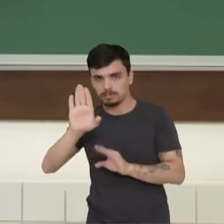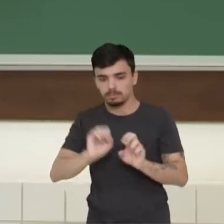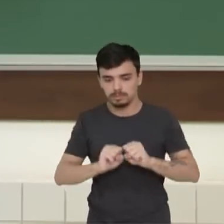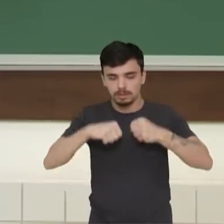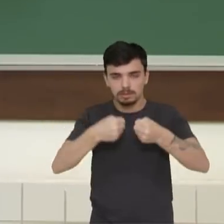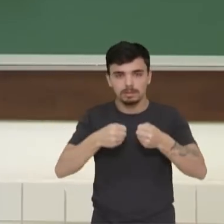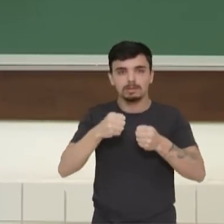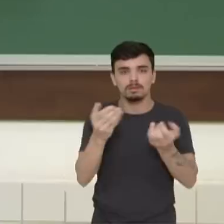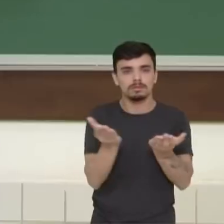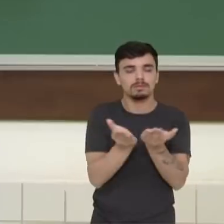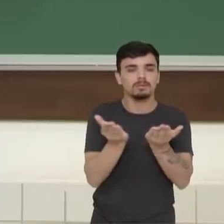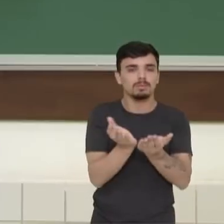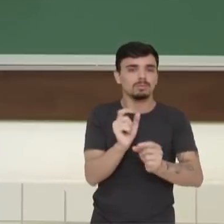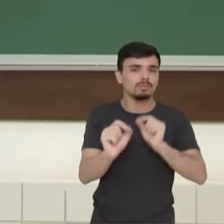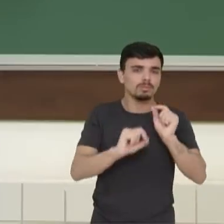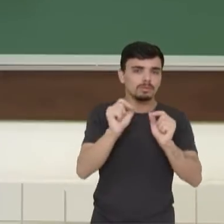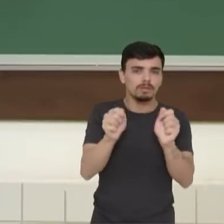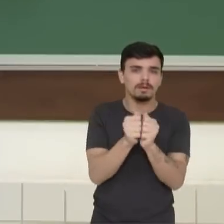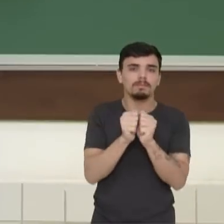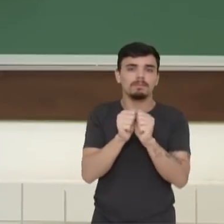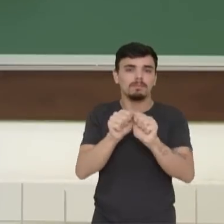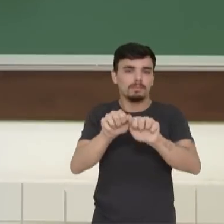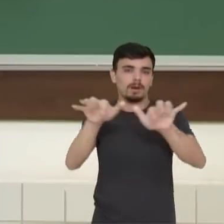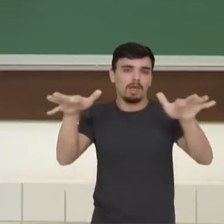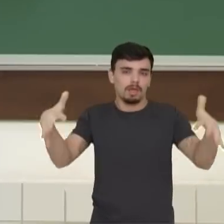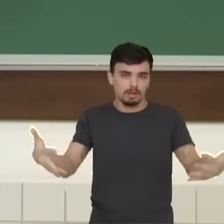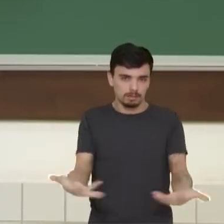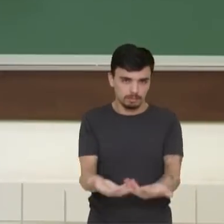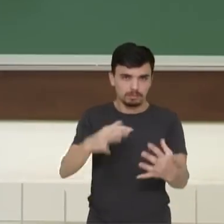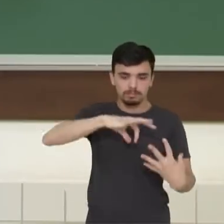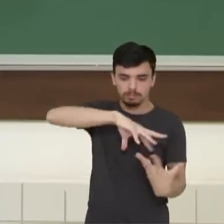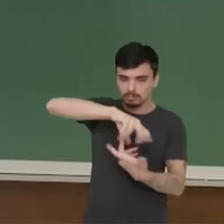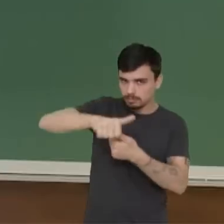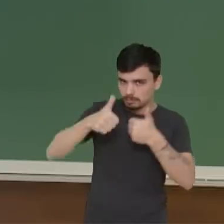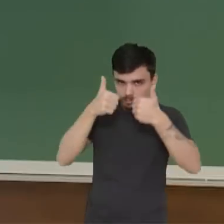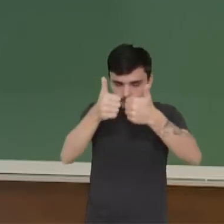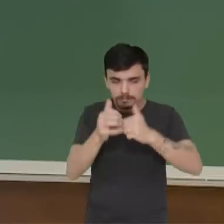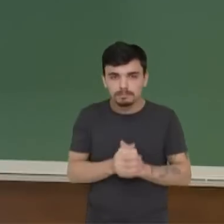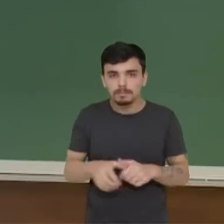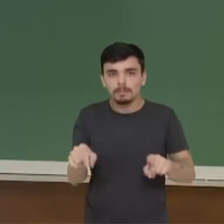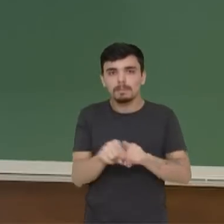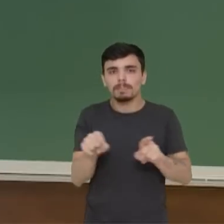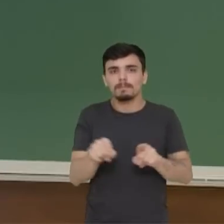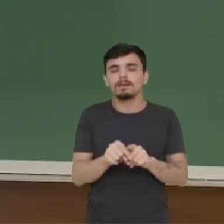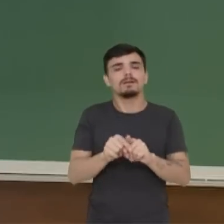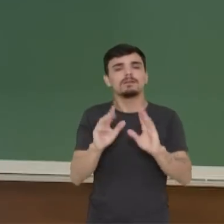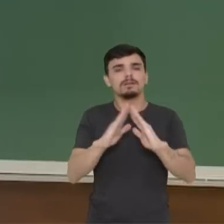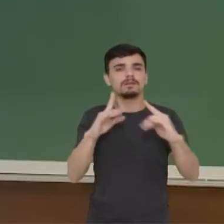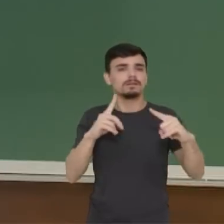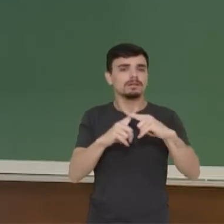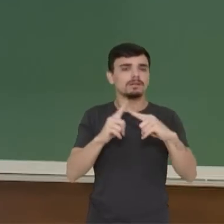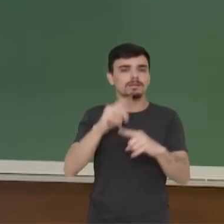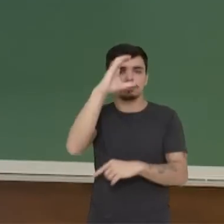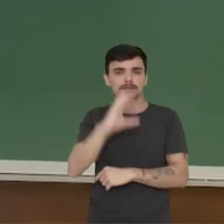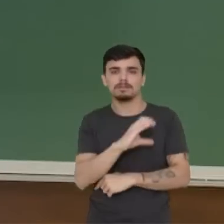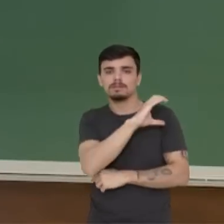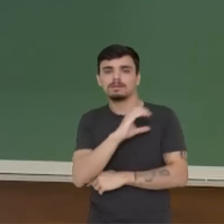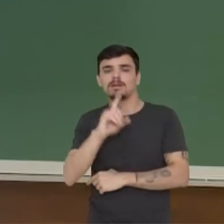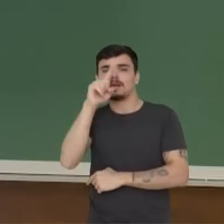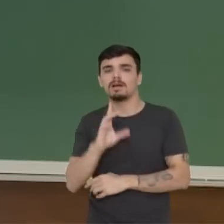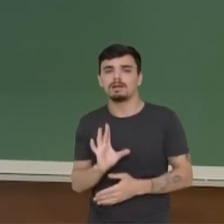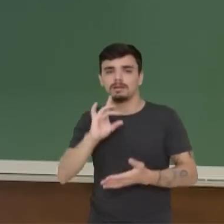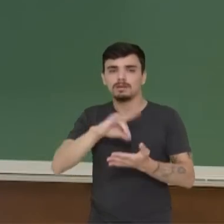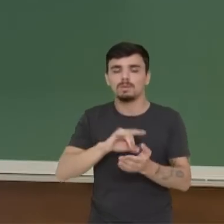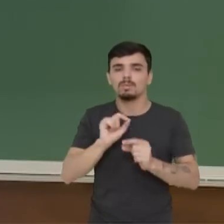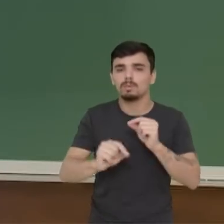vamos ver que o cristianismo ele vai se expandir para o resto do mundo. A Igreja Católica é, com certeza absoluta,